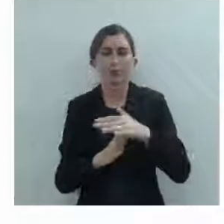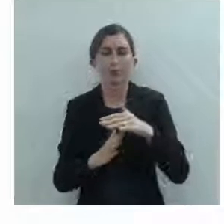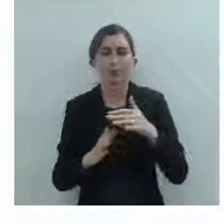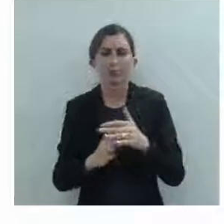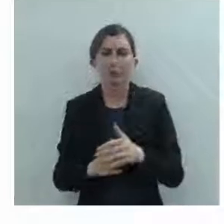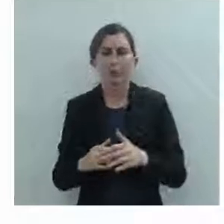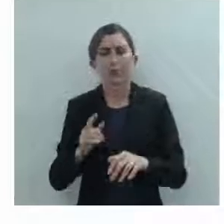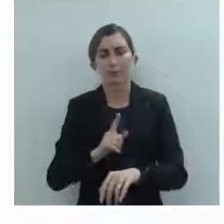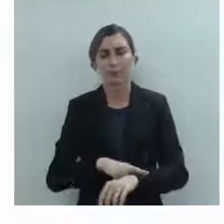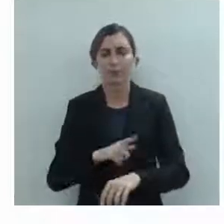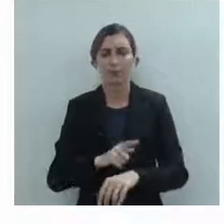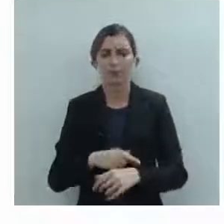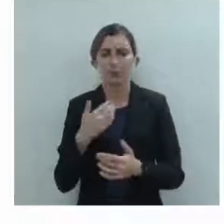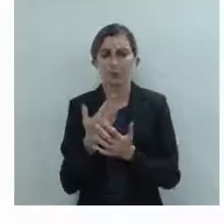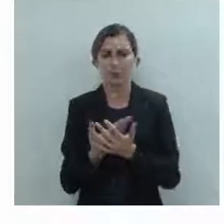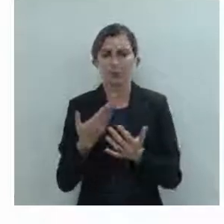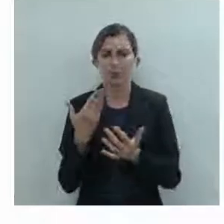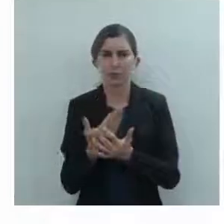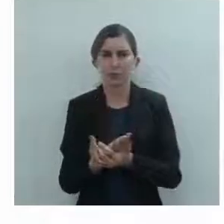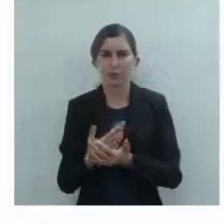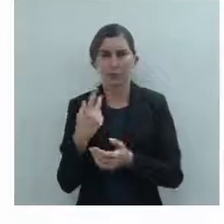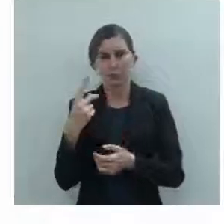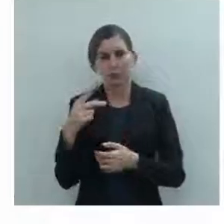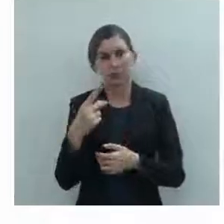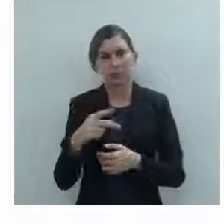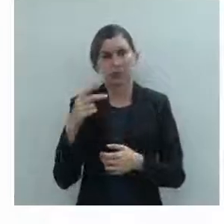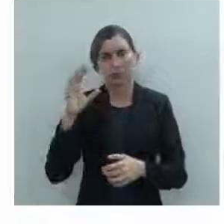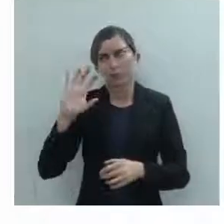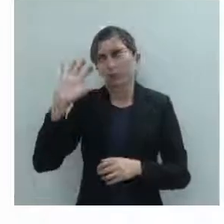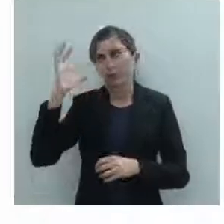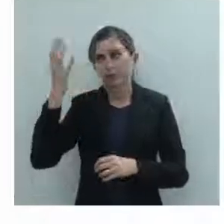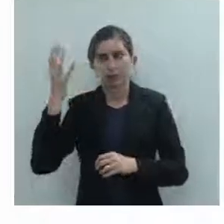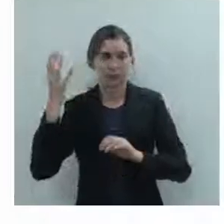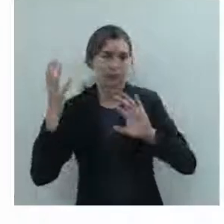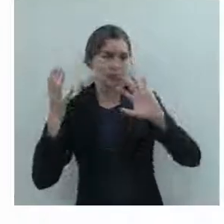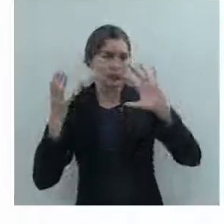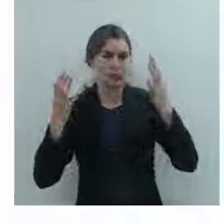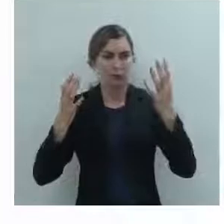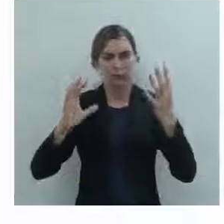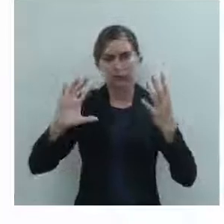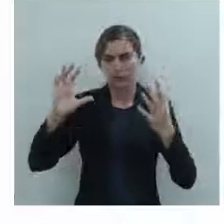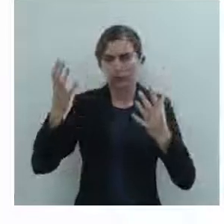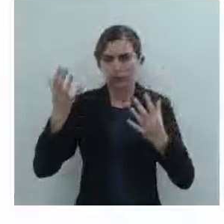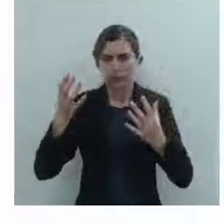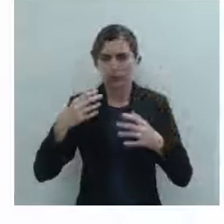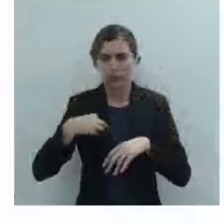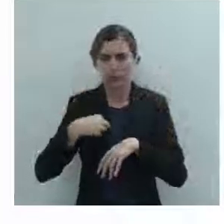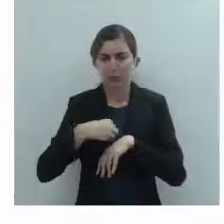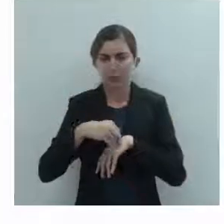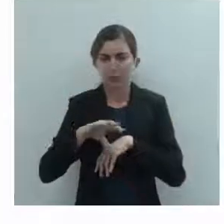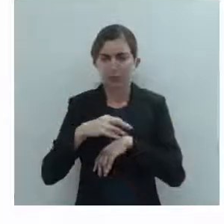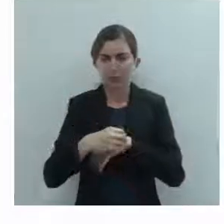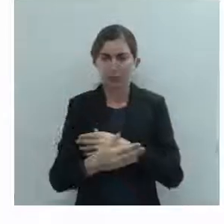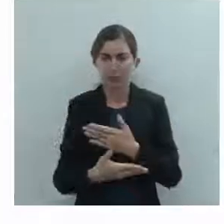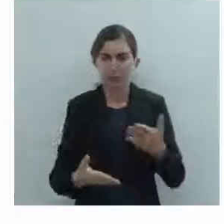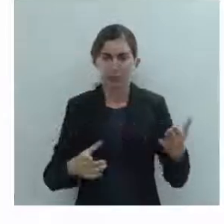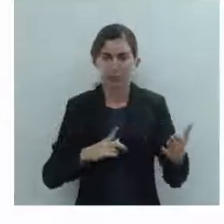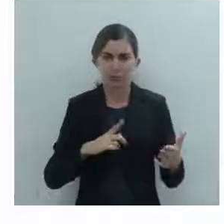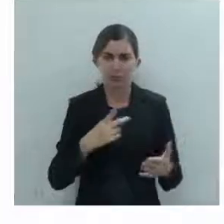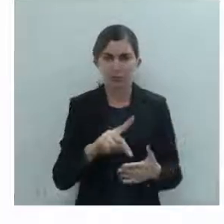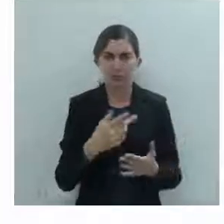limite de tempo para estudar os seus acontecimentos característicos levando em conta aqui